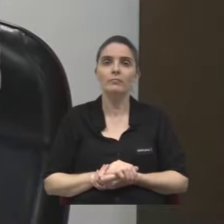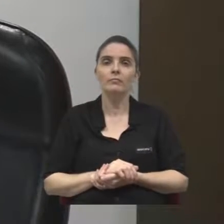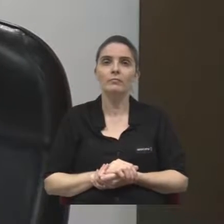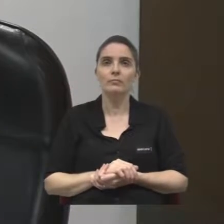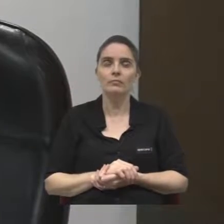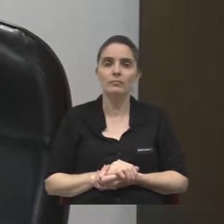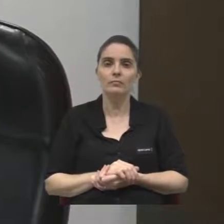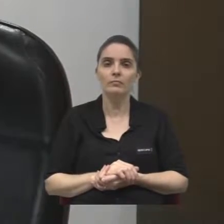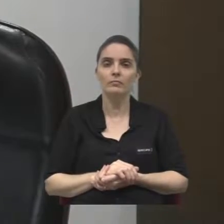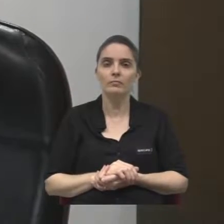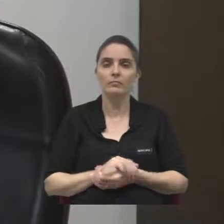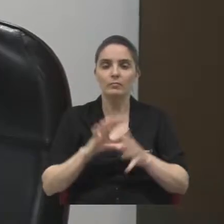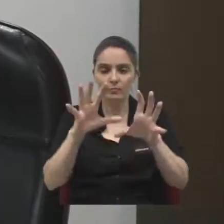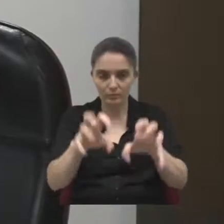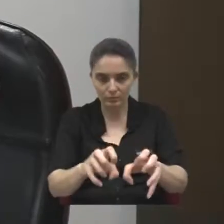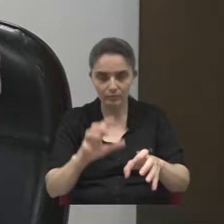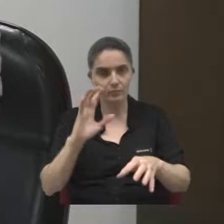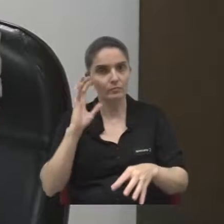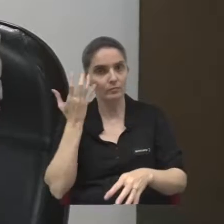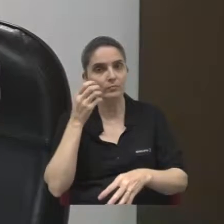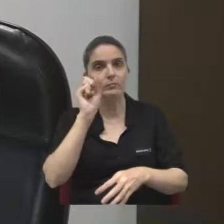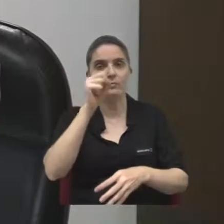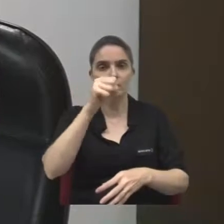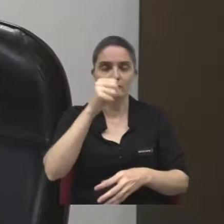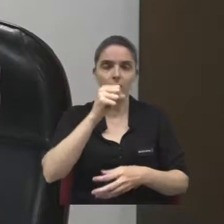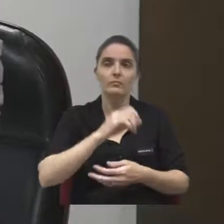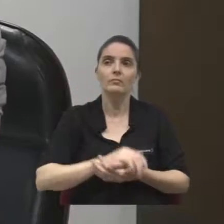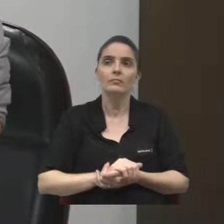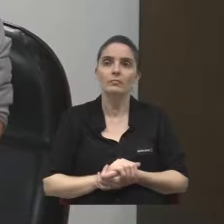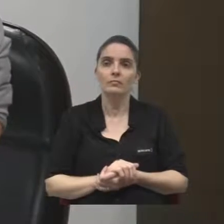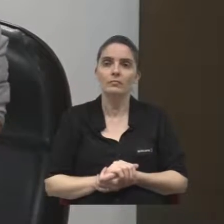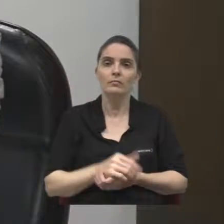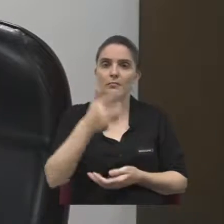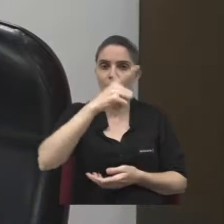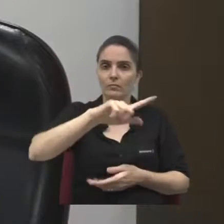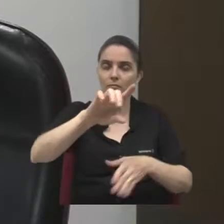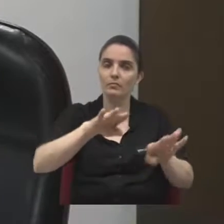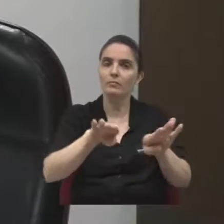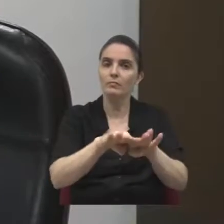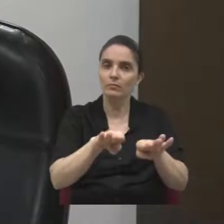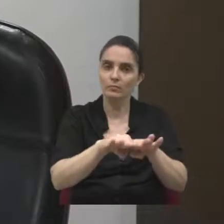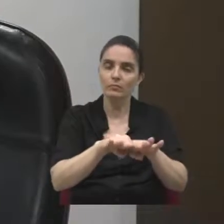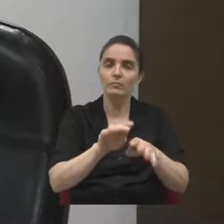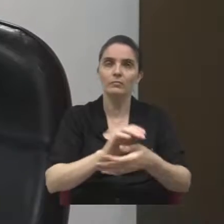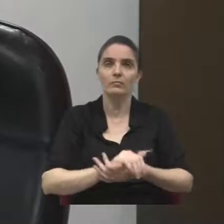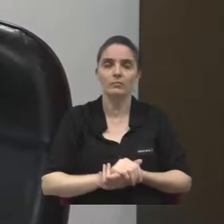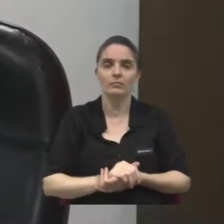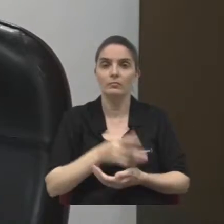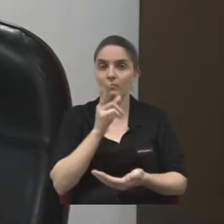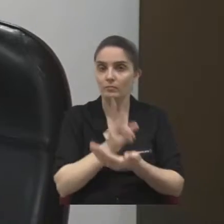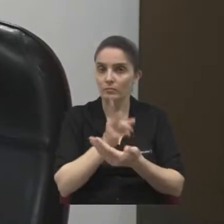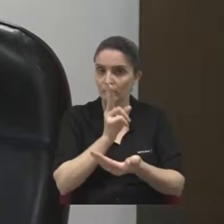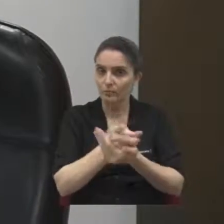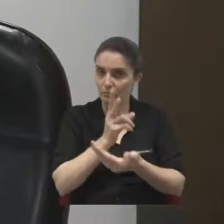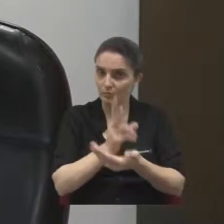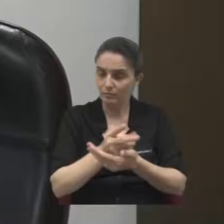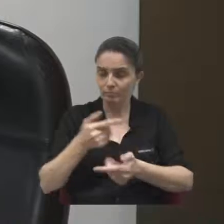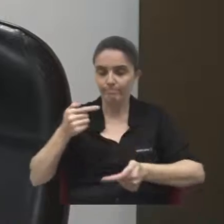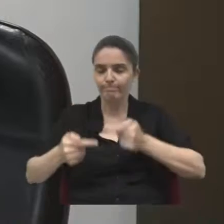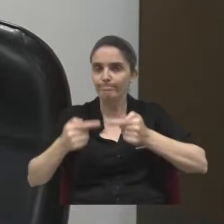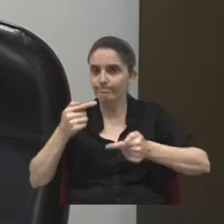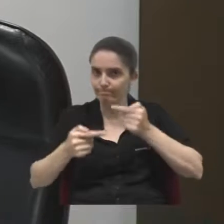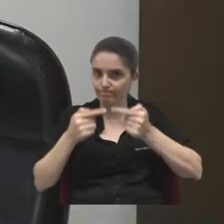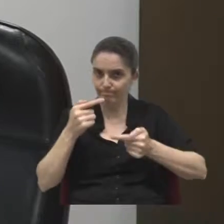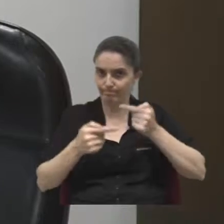ocorreu, sim. Outras invasões também ocorreram e sempre foram uma disputa judicial em nosso